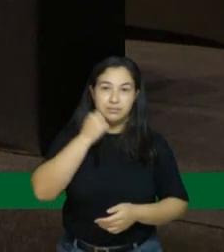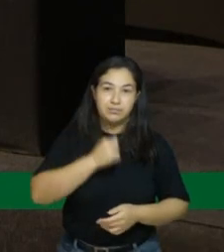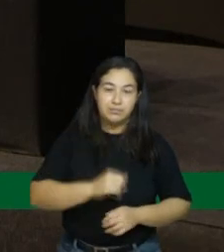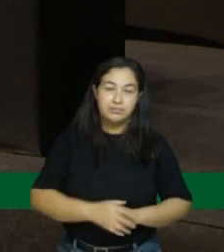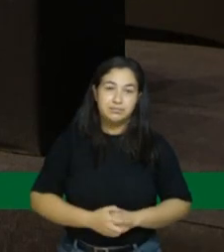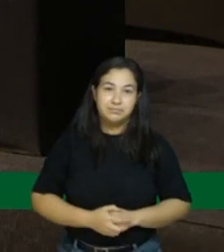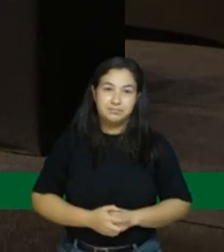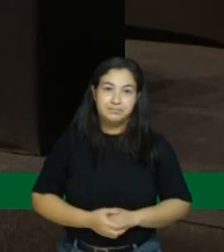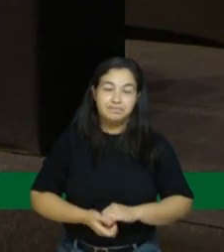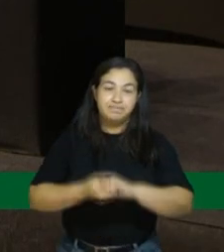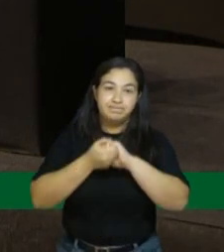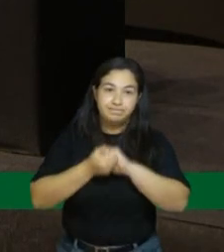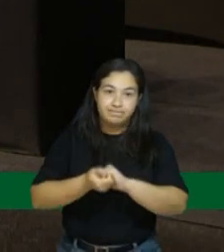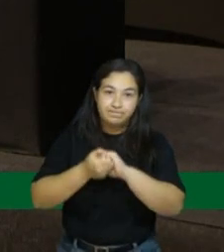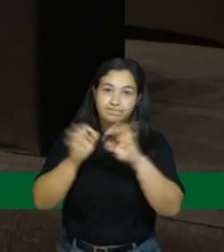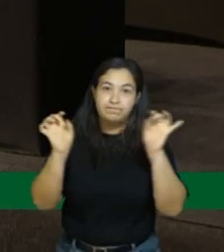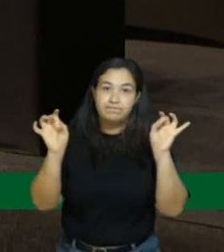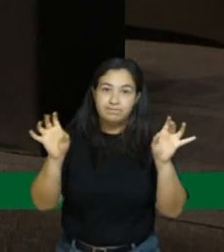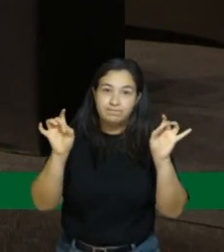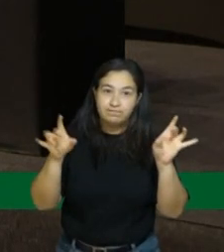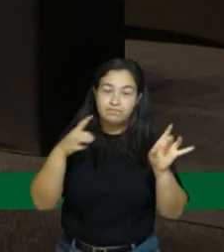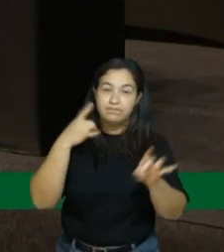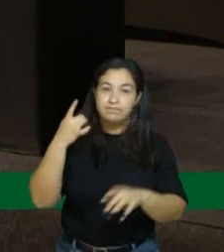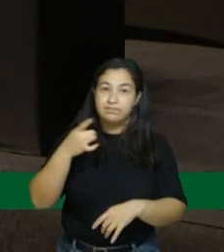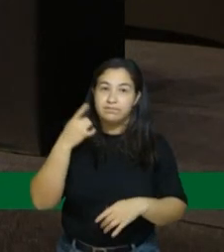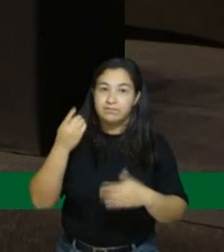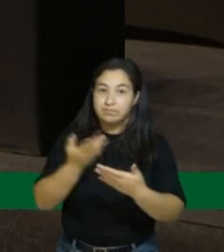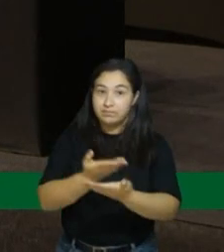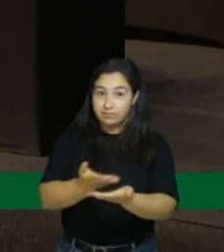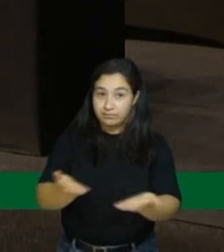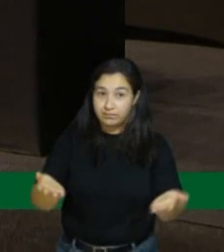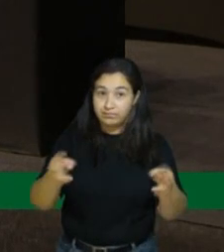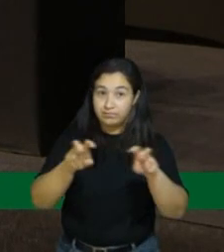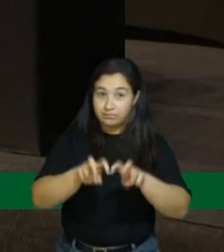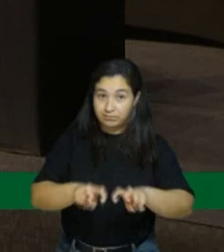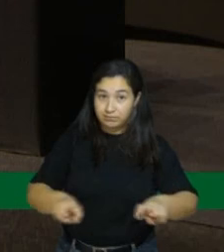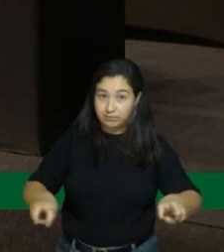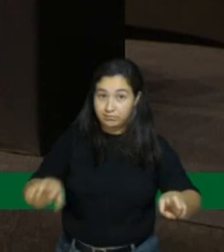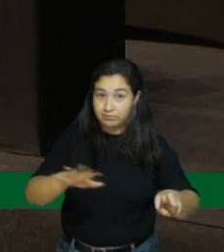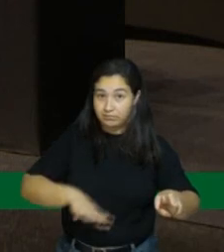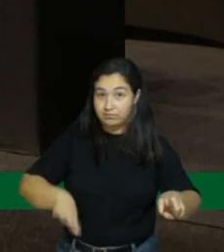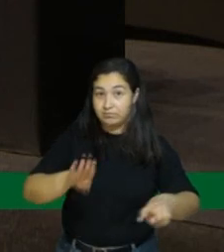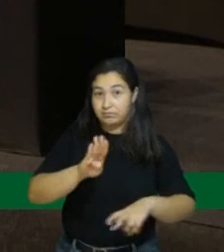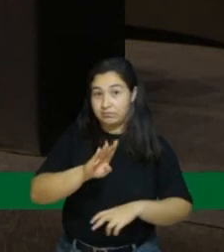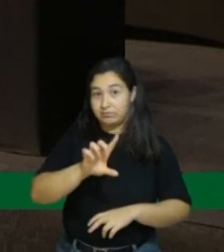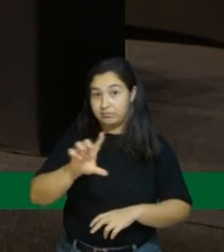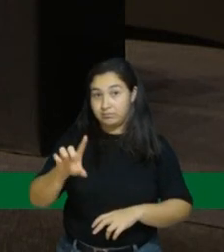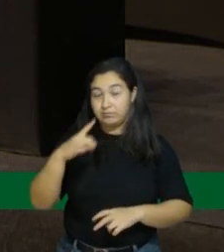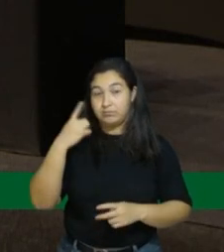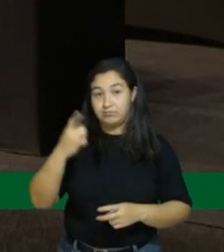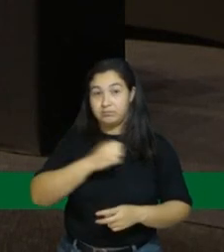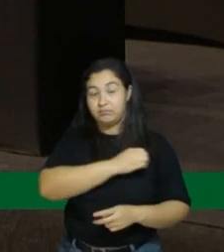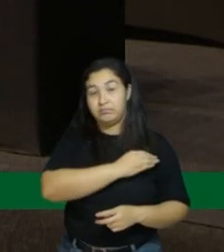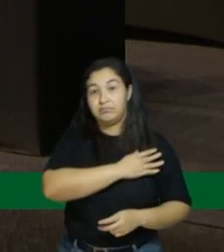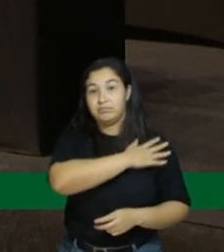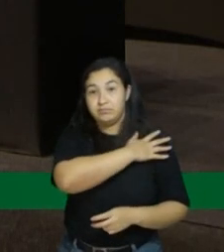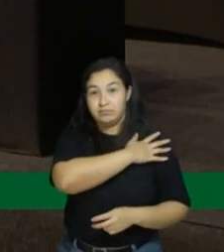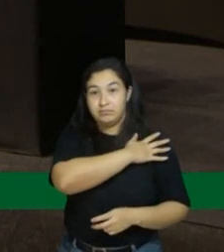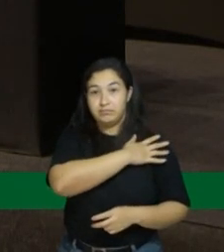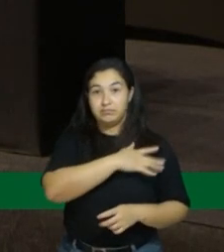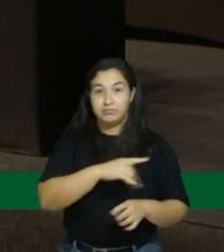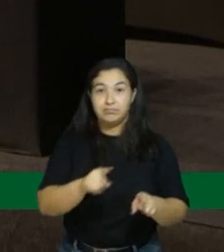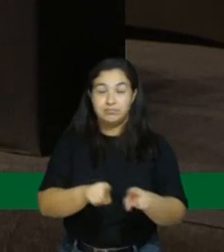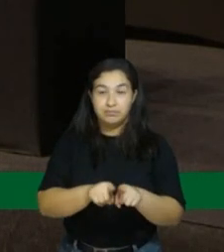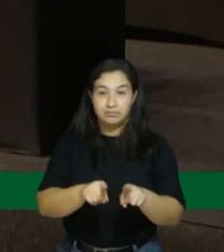quero saudar especialmente nossos deputados aqui da região de Blumenau Deputado Napoleão Bernardes